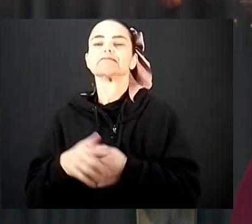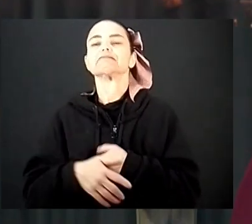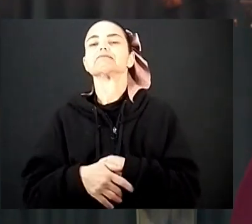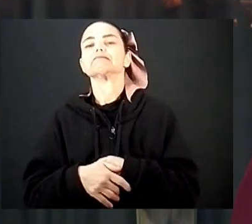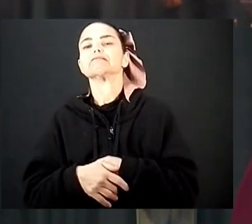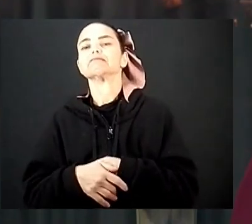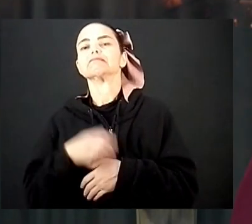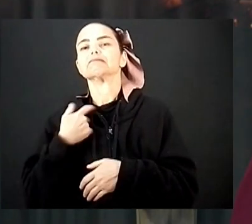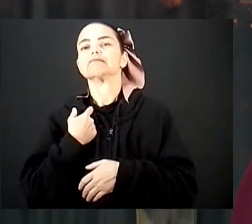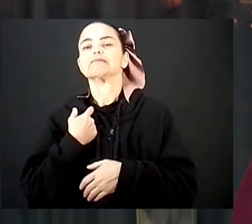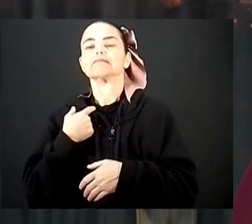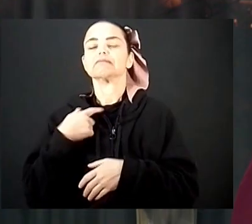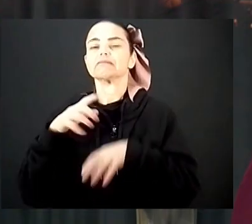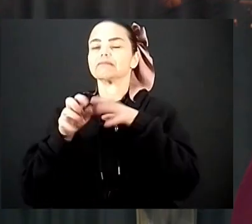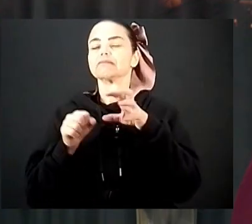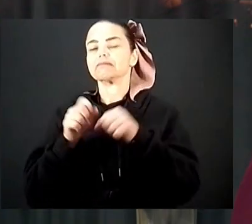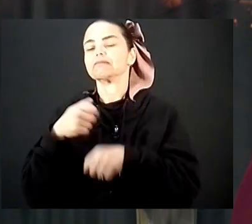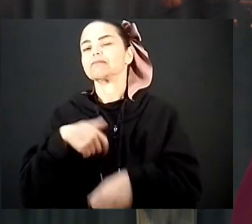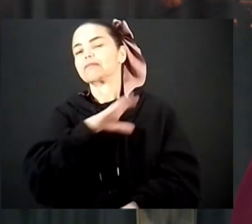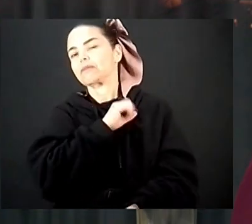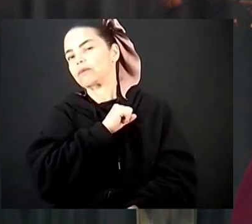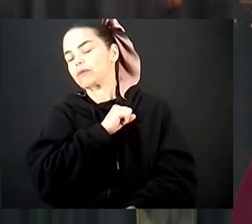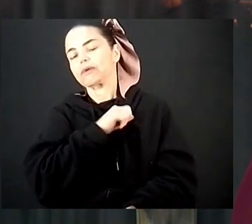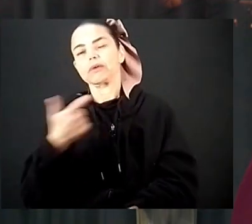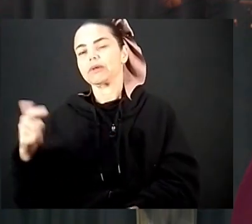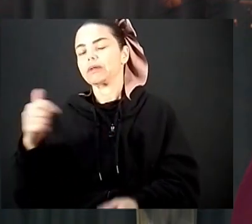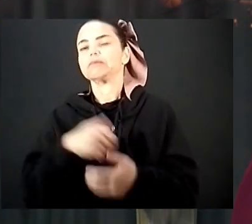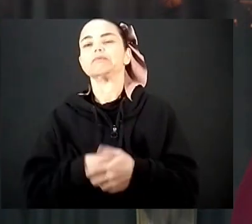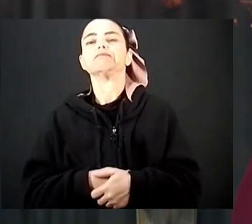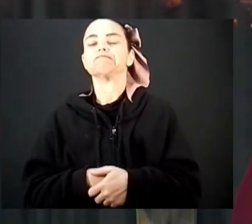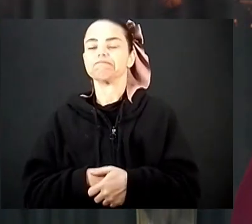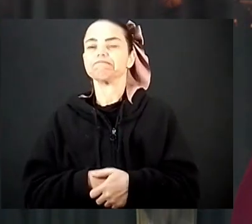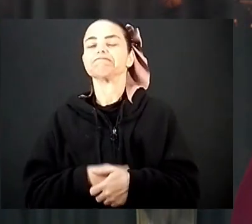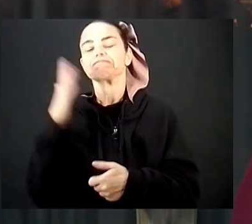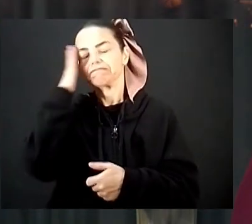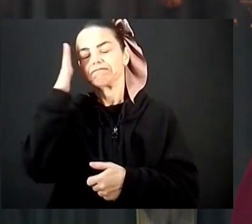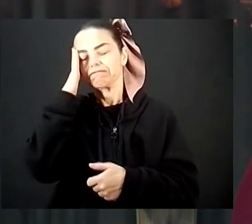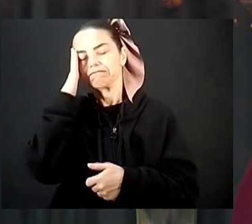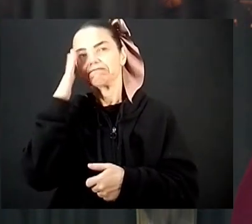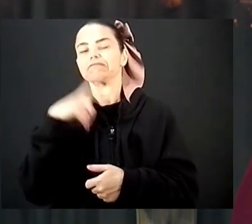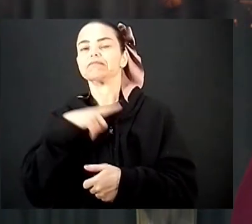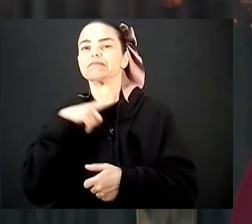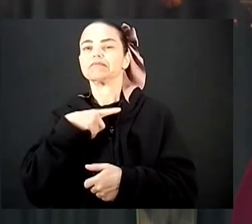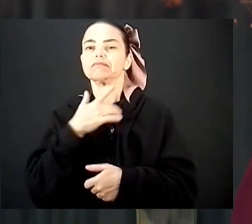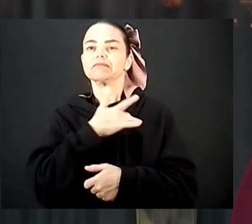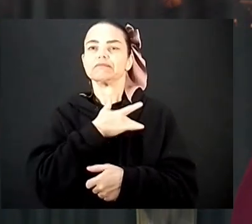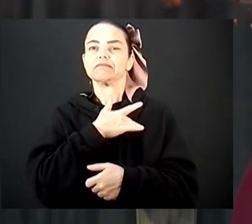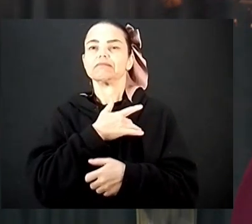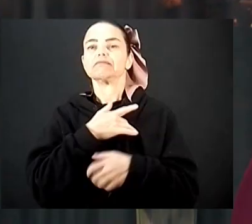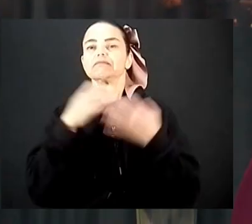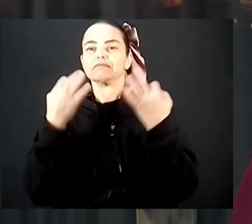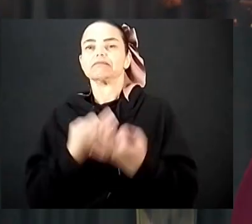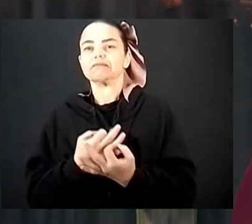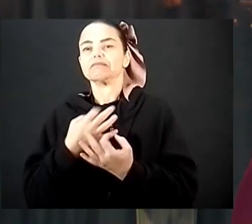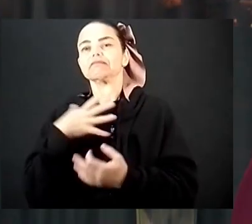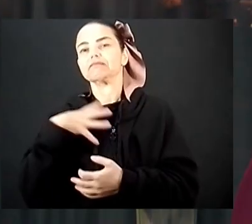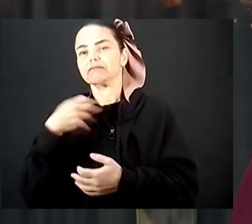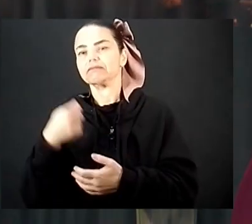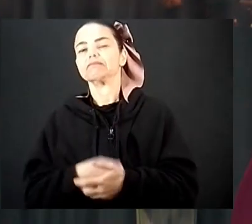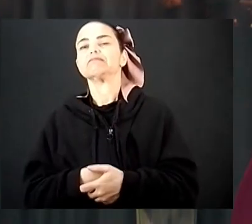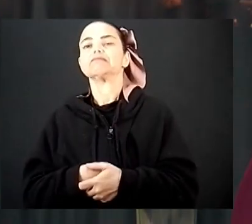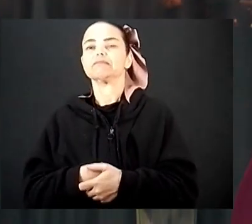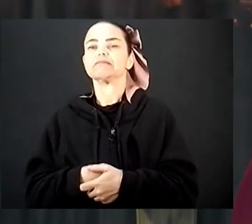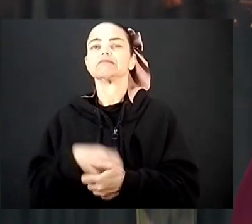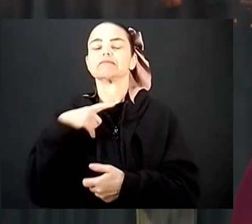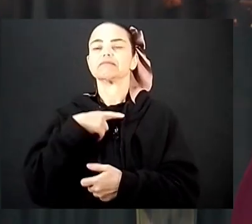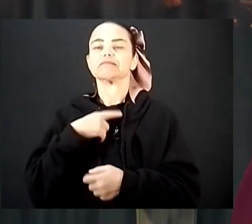vem. Entende? Uau. É onde ele entende que ele vai receber amor. Então se ele for perfeito, o filho perfeito, ele vai ser